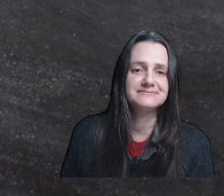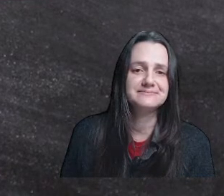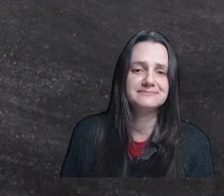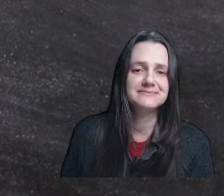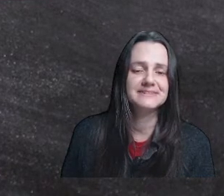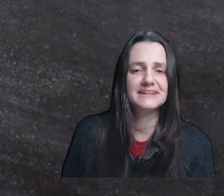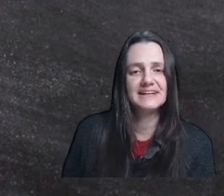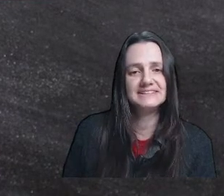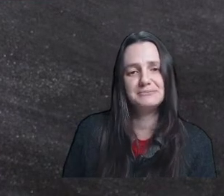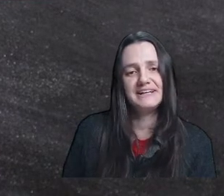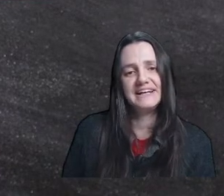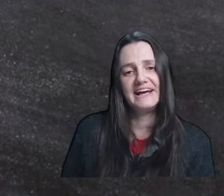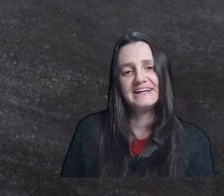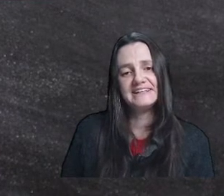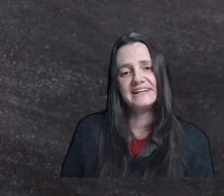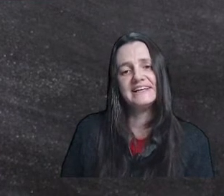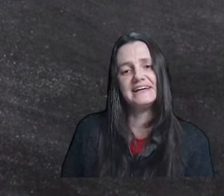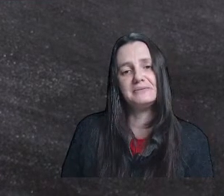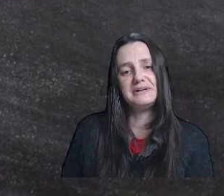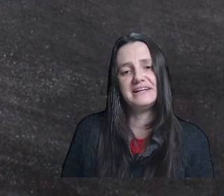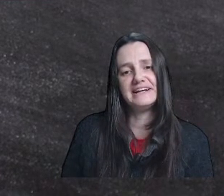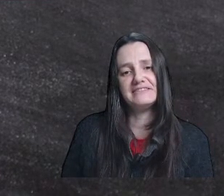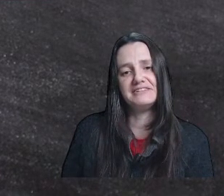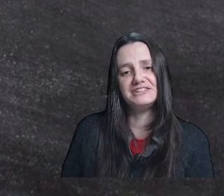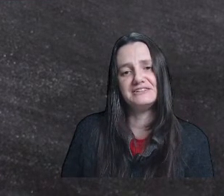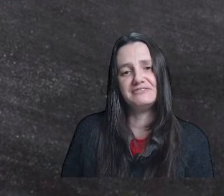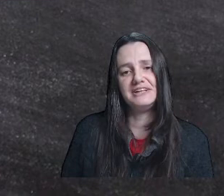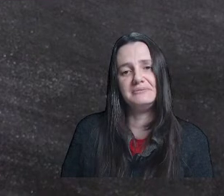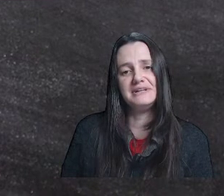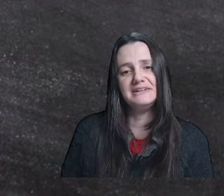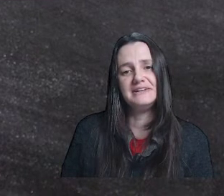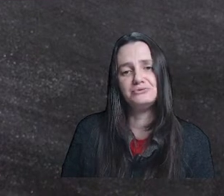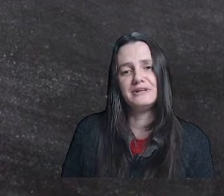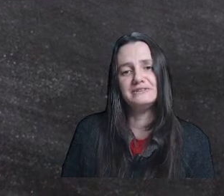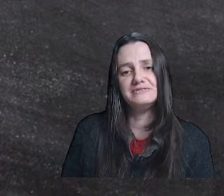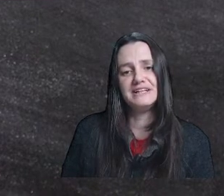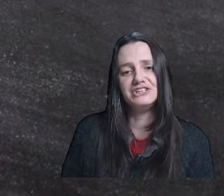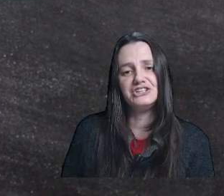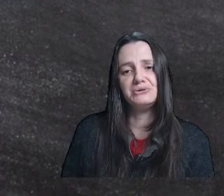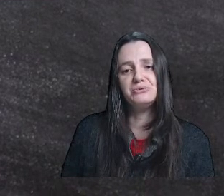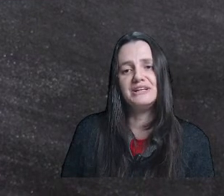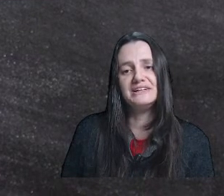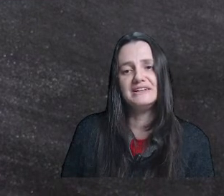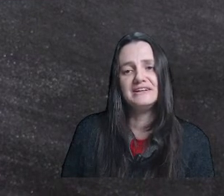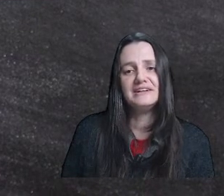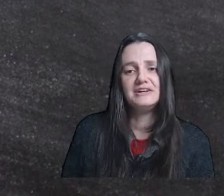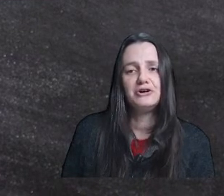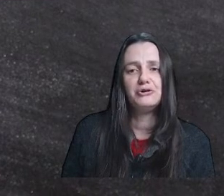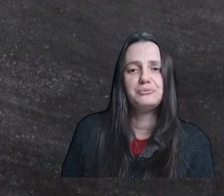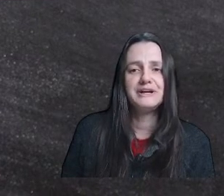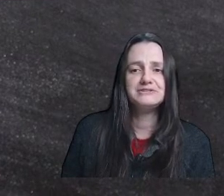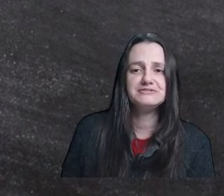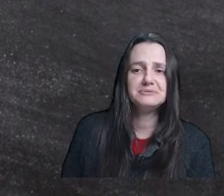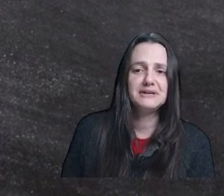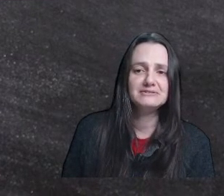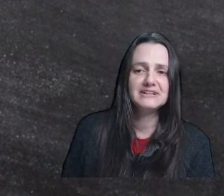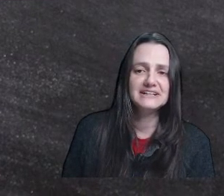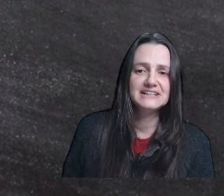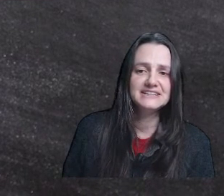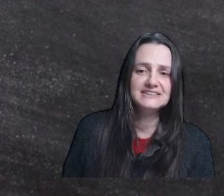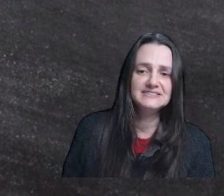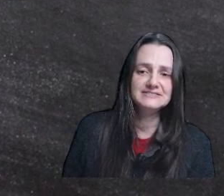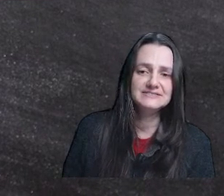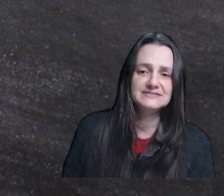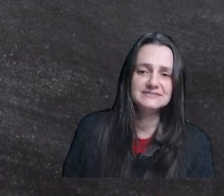lagarto, essa perereca, né? Que é a perereca verde da fimbra, o tubarão dente de agulha, o peito